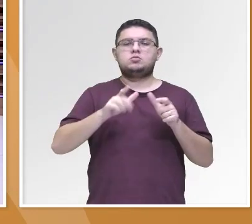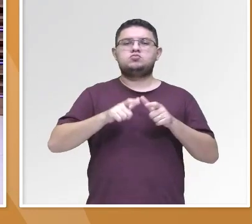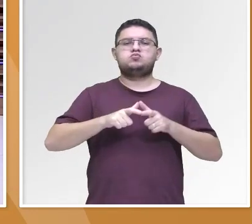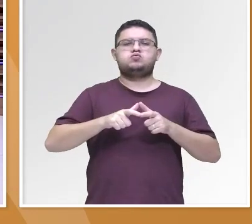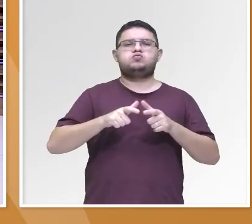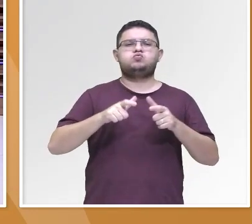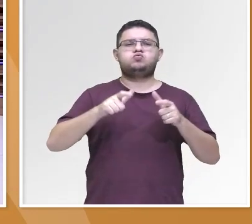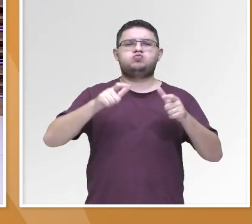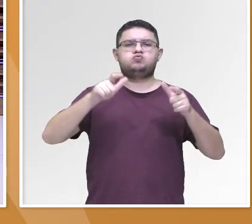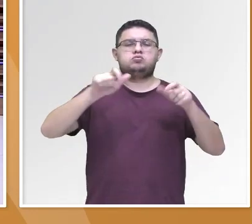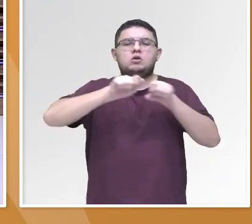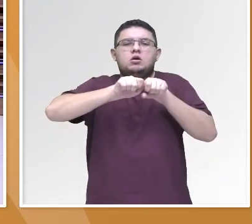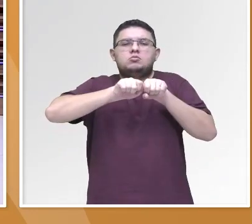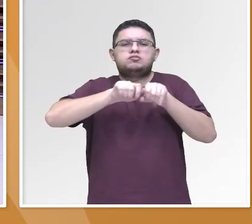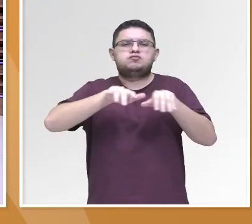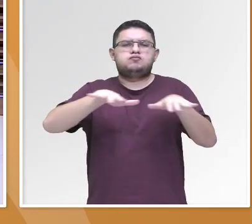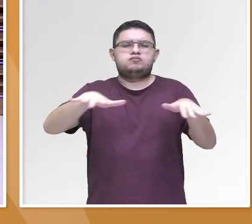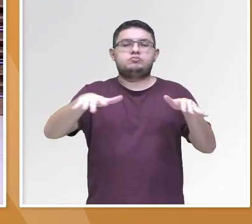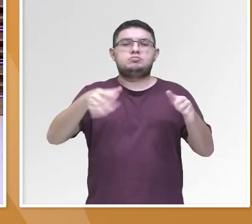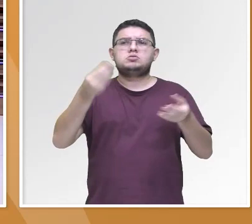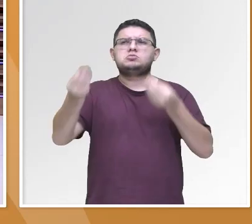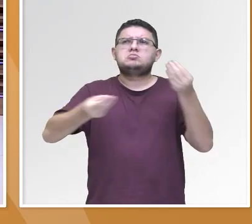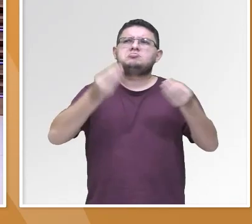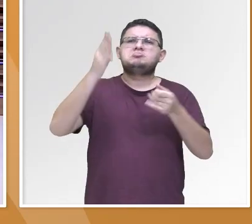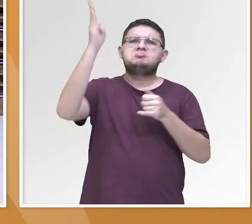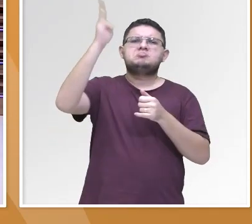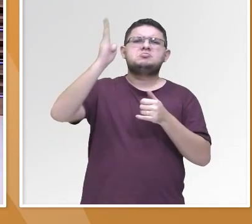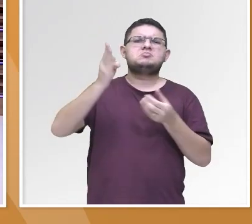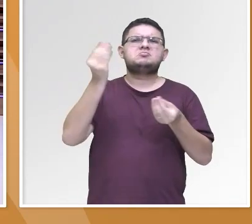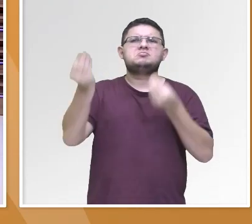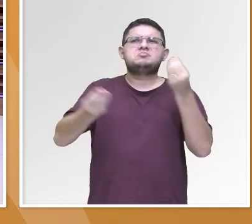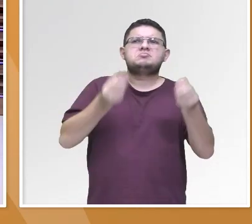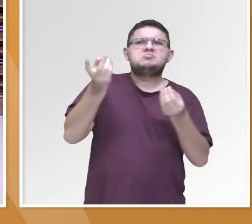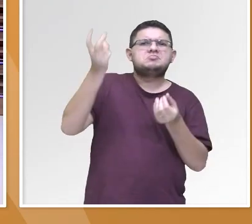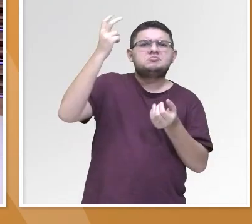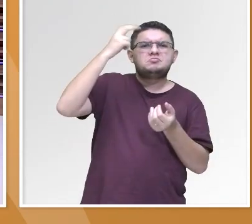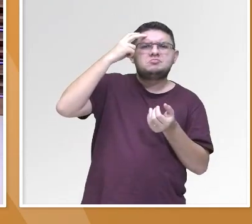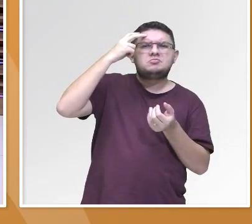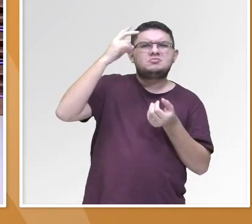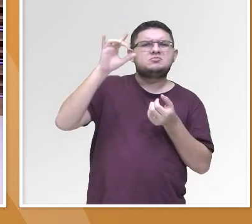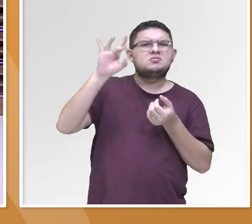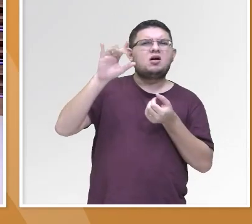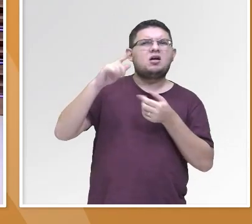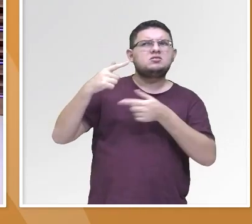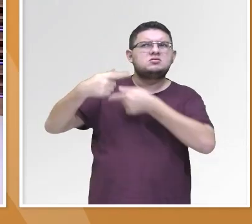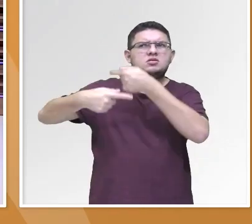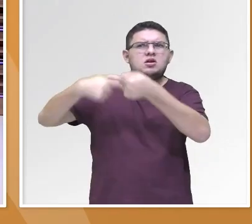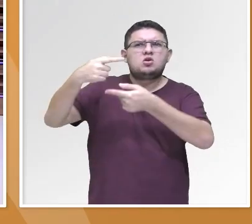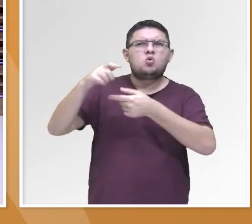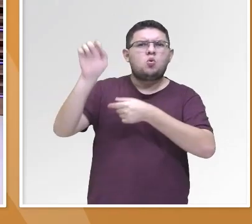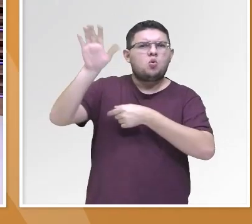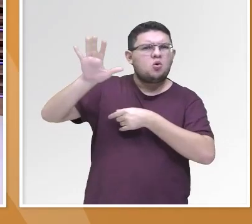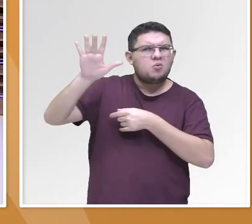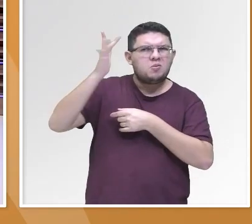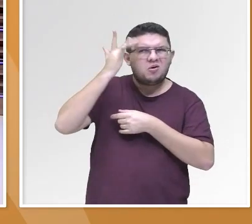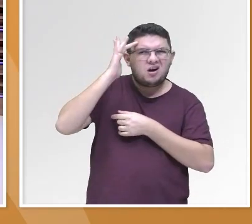nosso povo. Quem é o brasileiro? Ah, professor, o brasileiro é o descendente do europeu. Será? Professor, não,